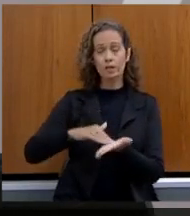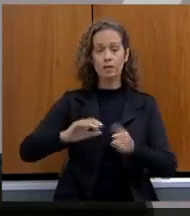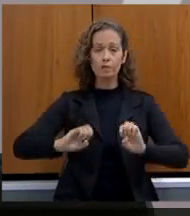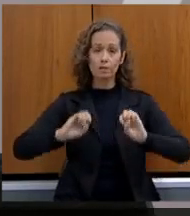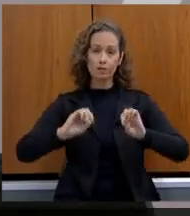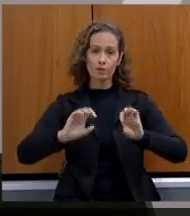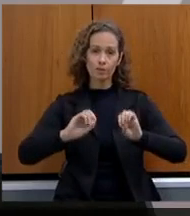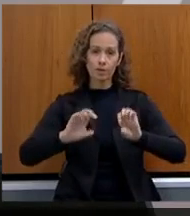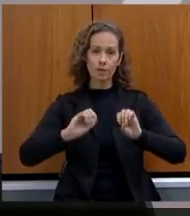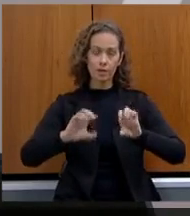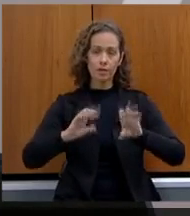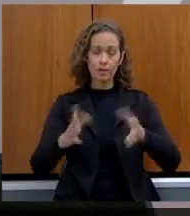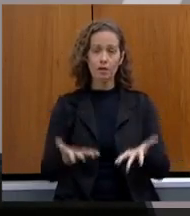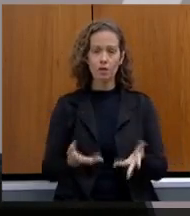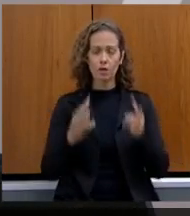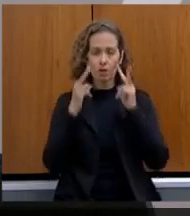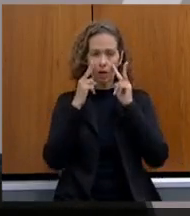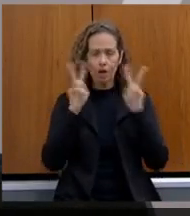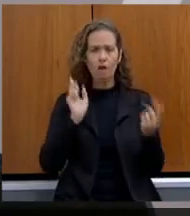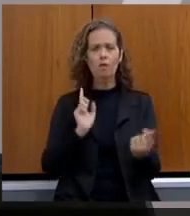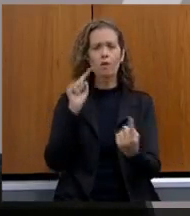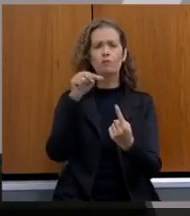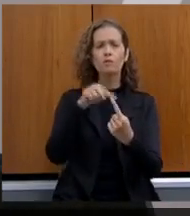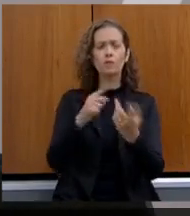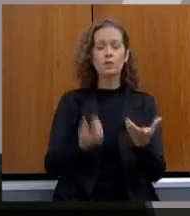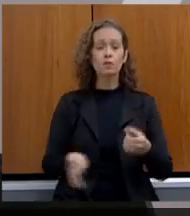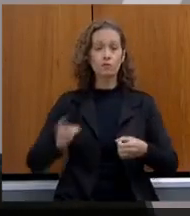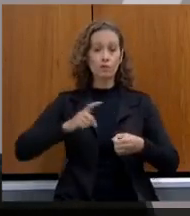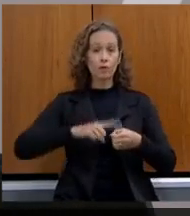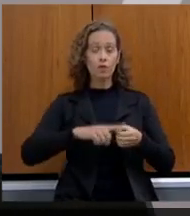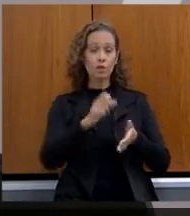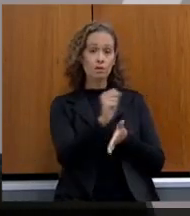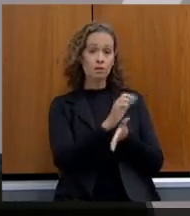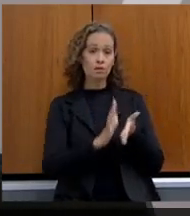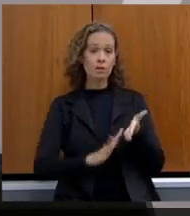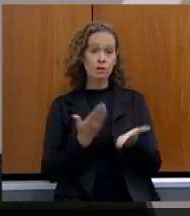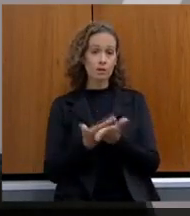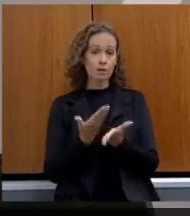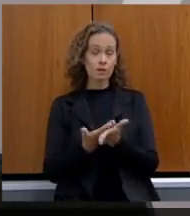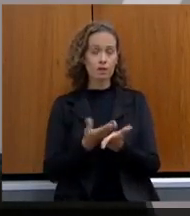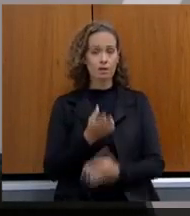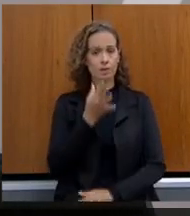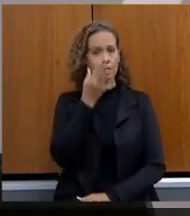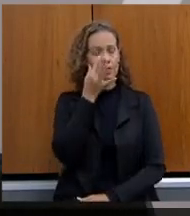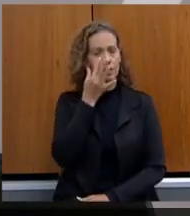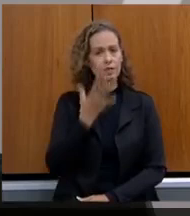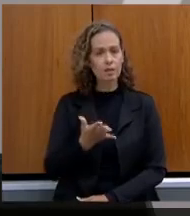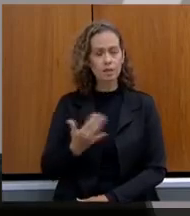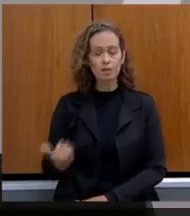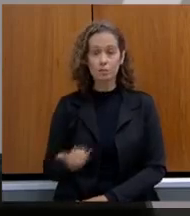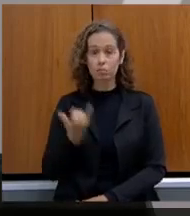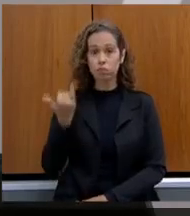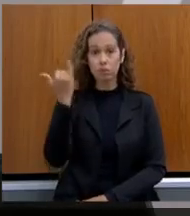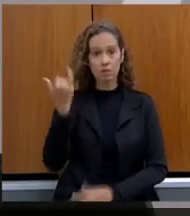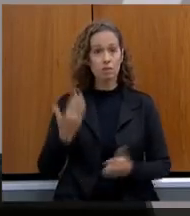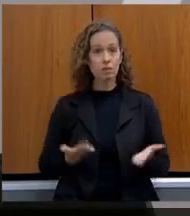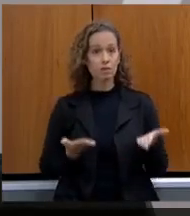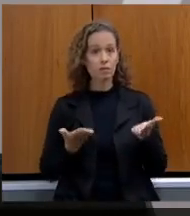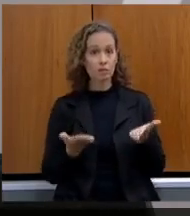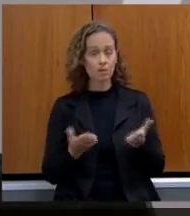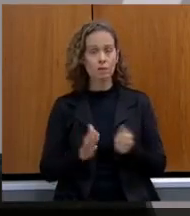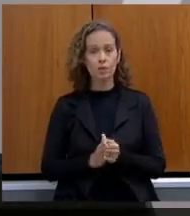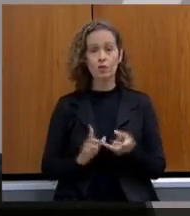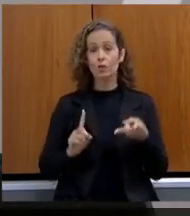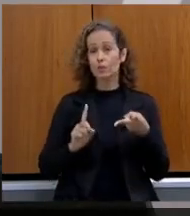educação visando a retomada das atividades presenciais muito importante isso